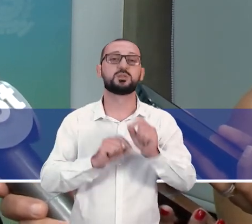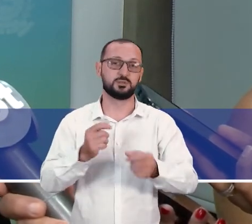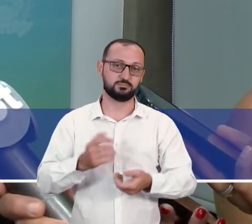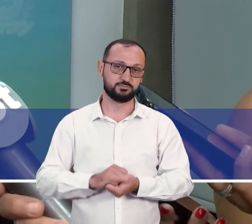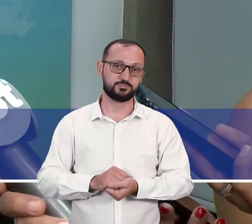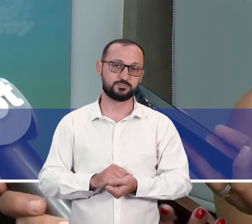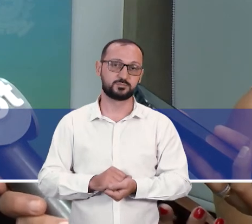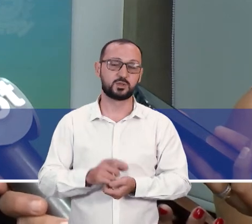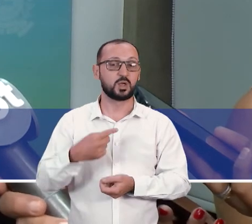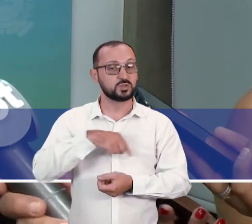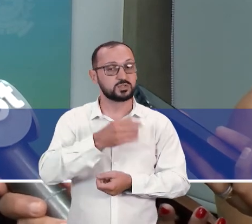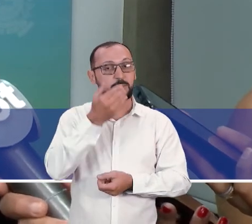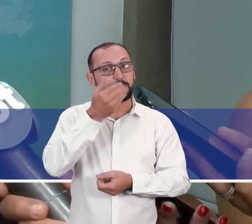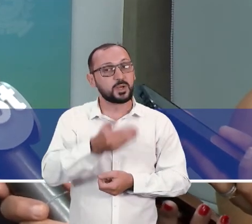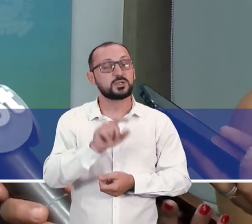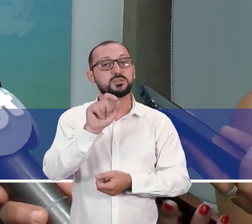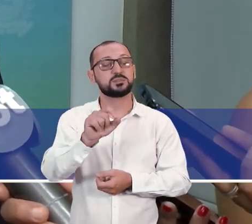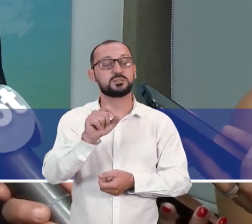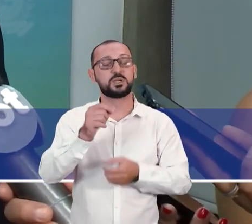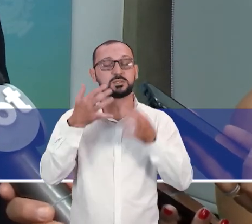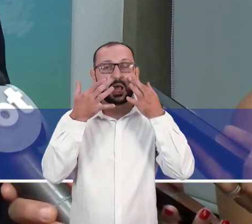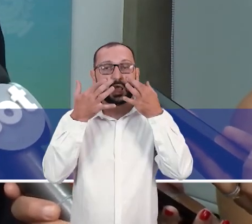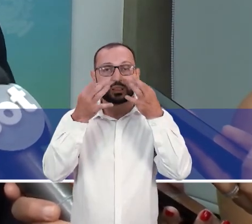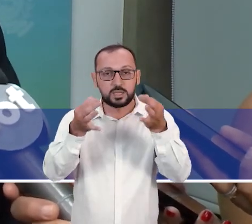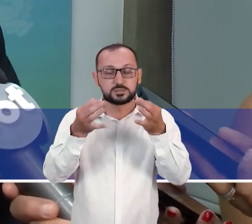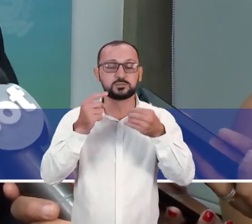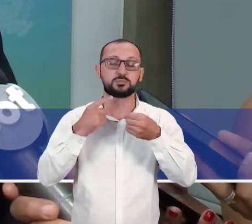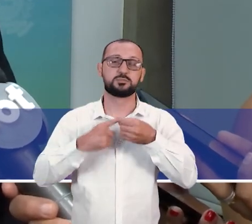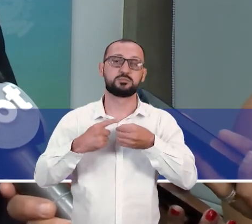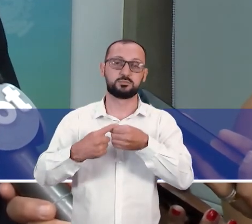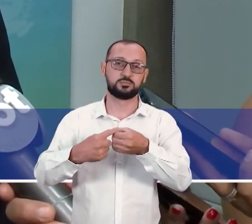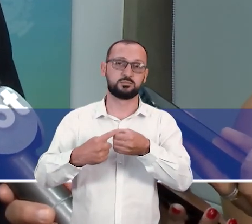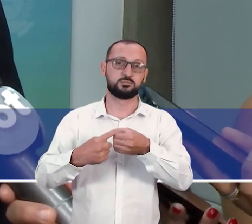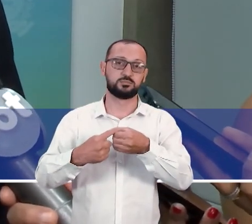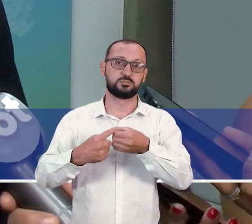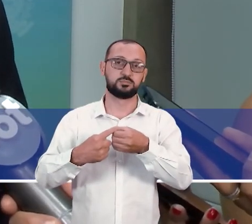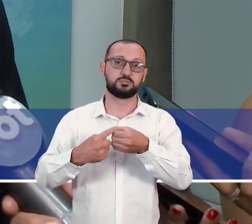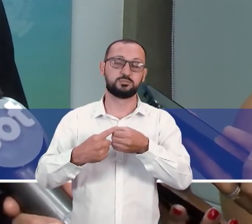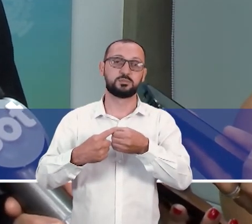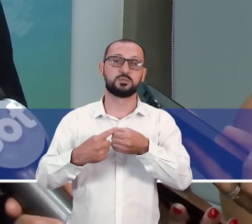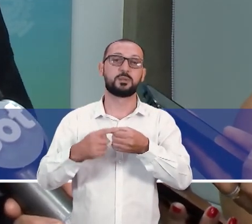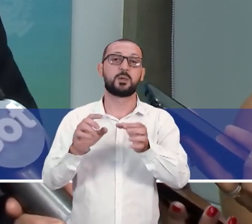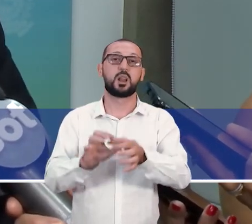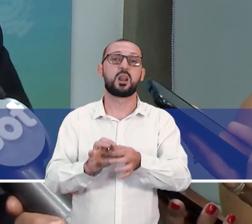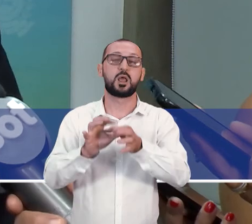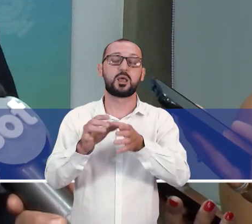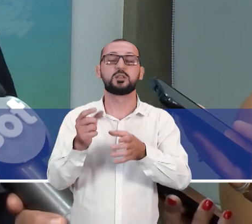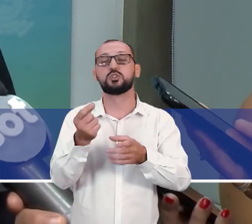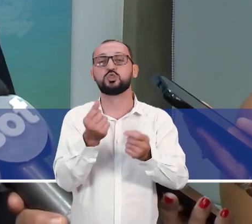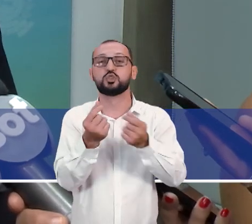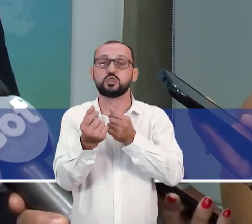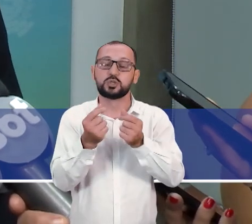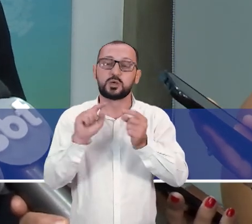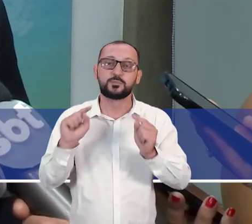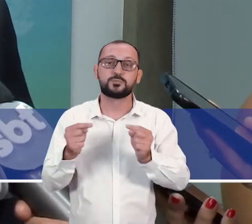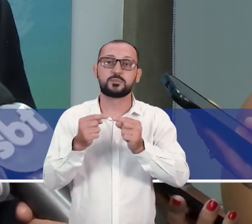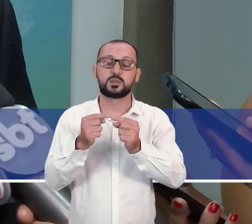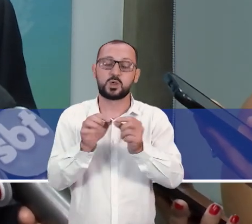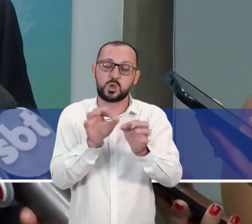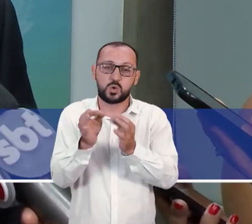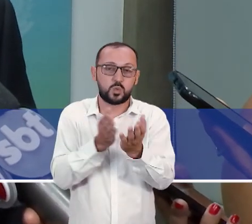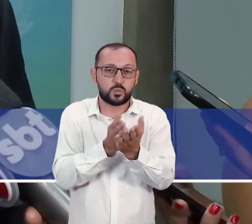estamos criando o quê, então? Então, é isso que a gente está pedindo. Maior atenção com os municípios,